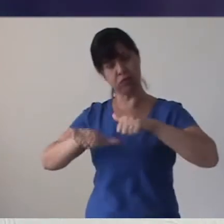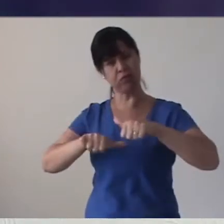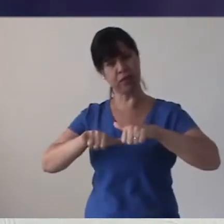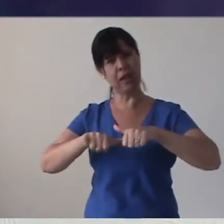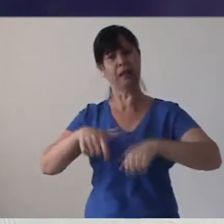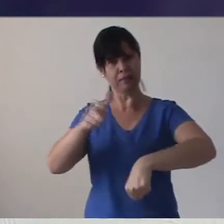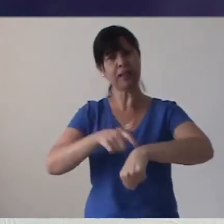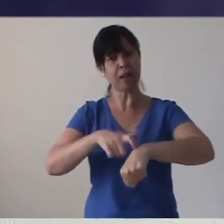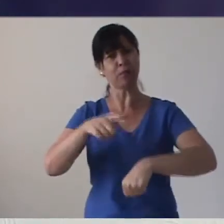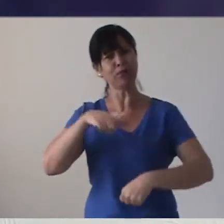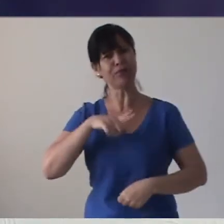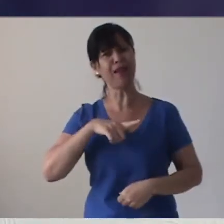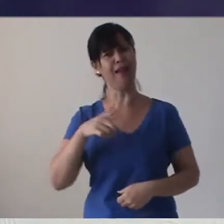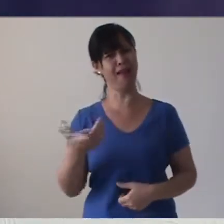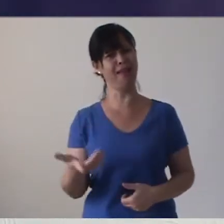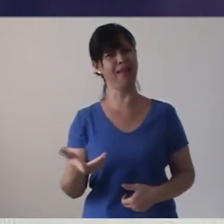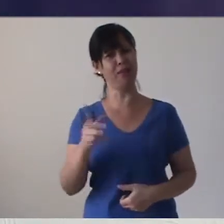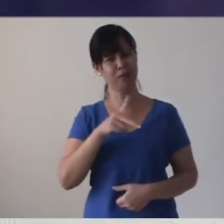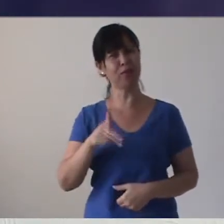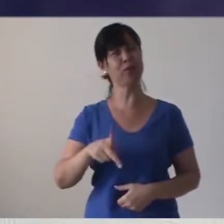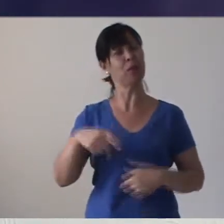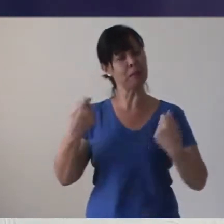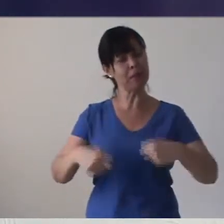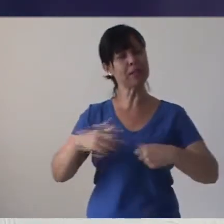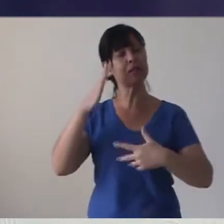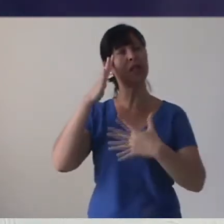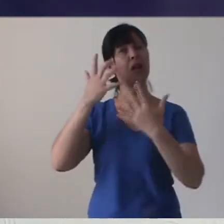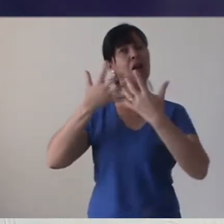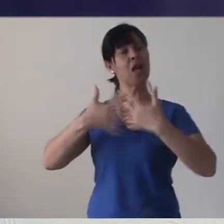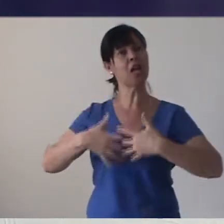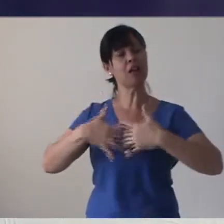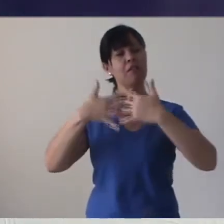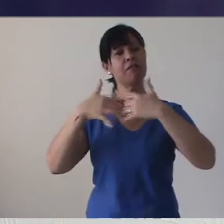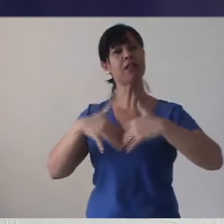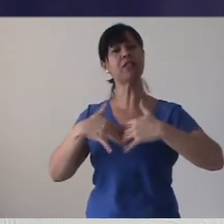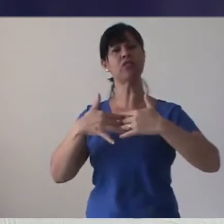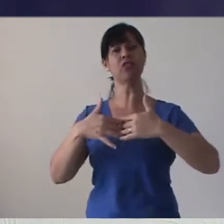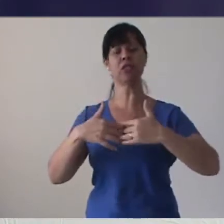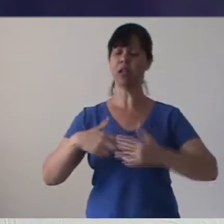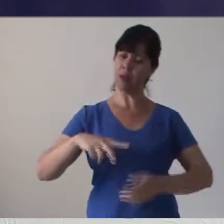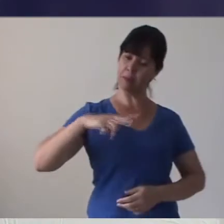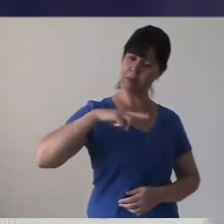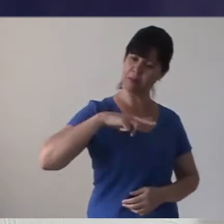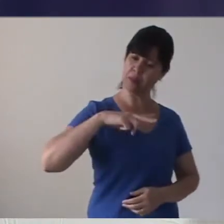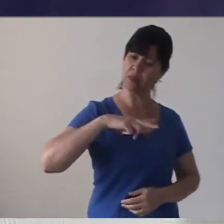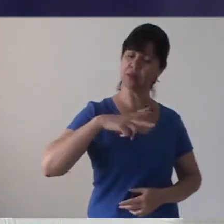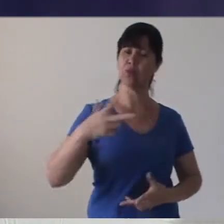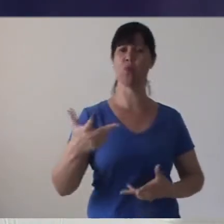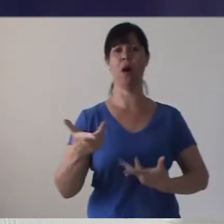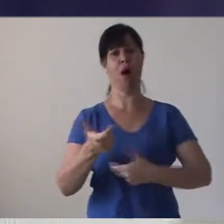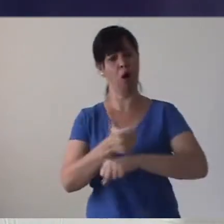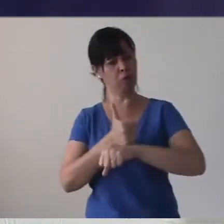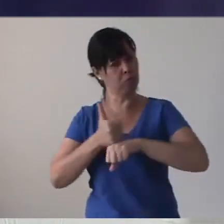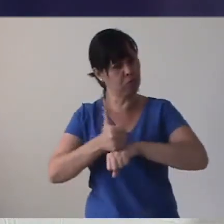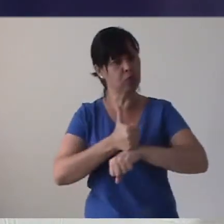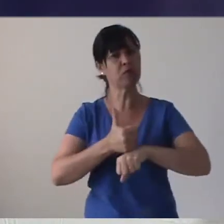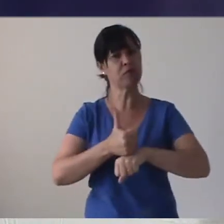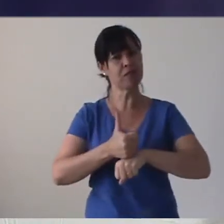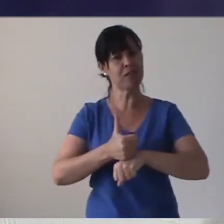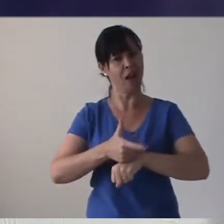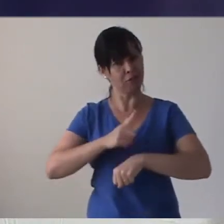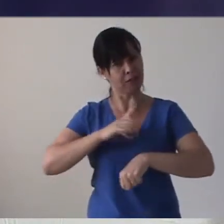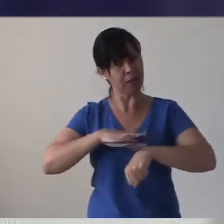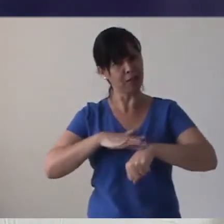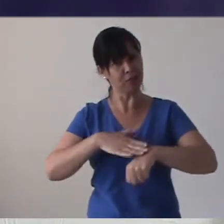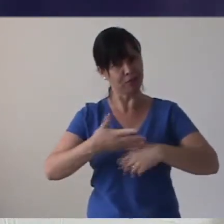tem tempo ainda para fazer uma reflexão, tanto pessoal como profissional,